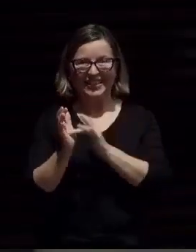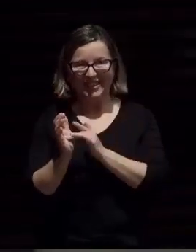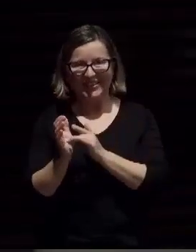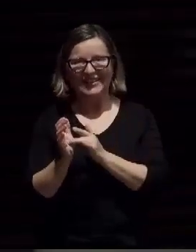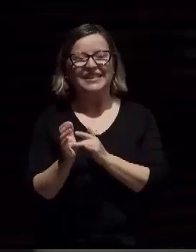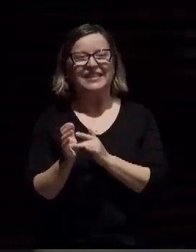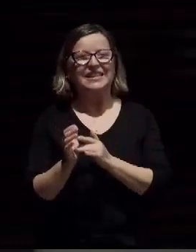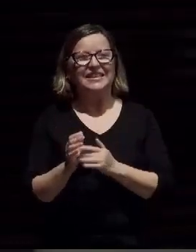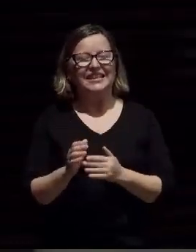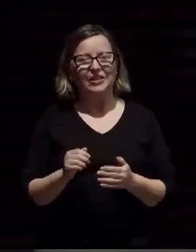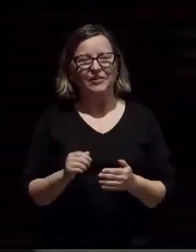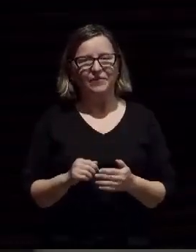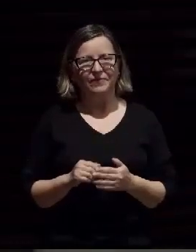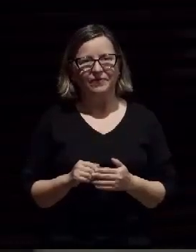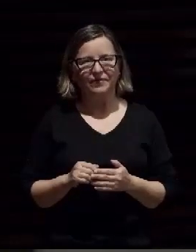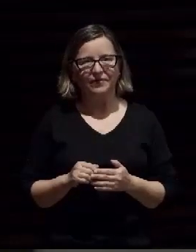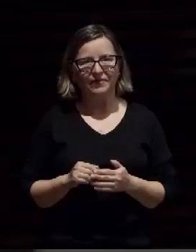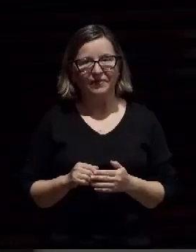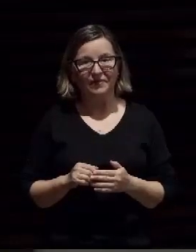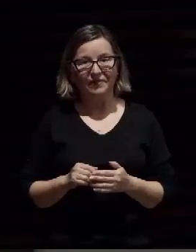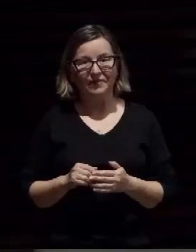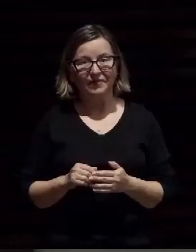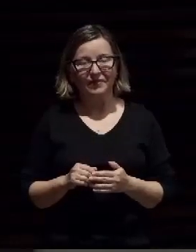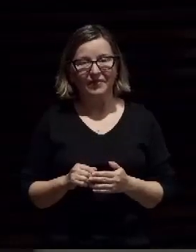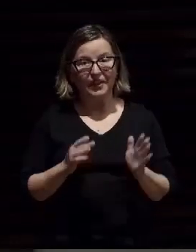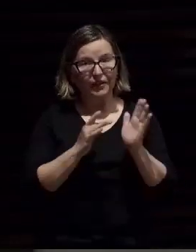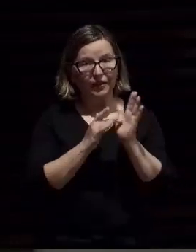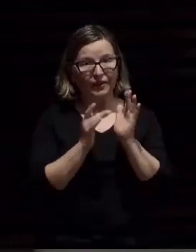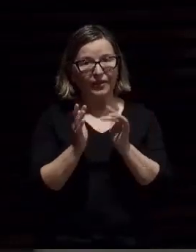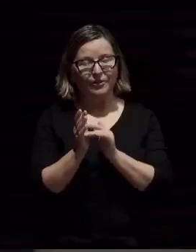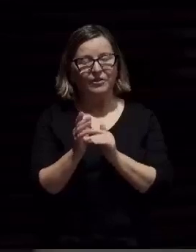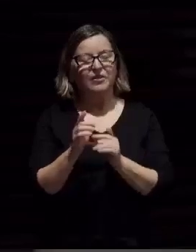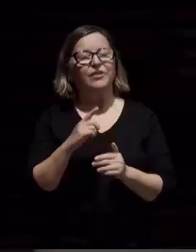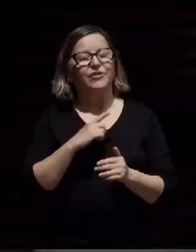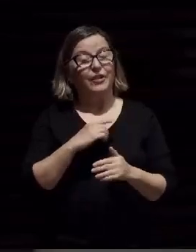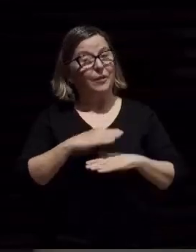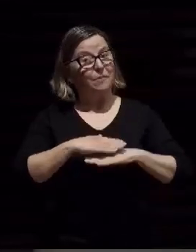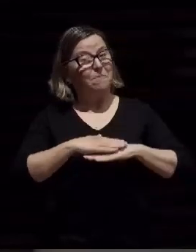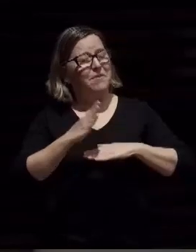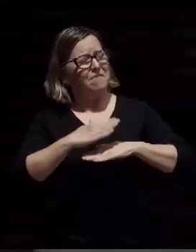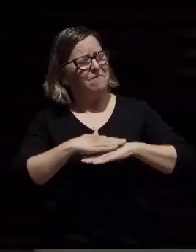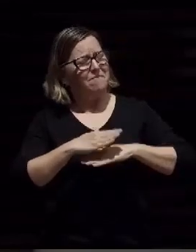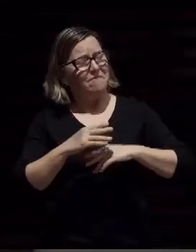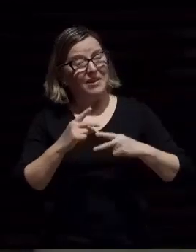ainda teria muito mais coisa a dizer aos seus discípulos.